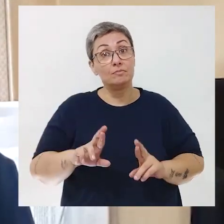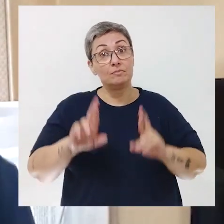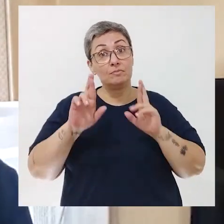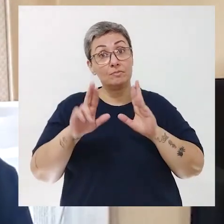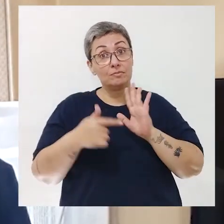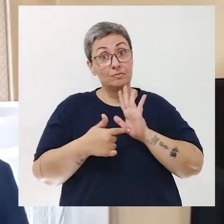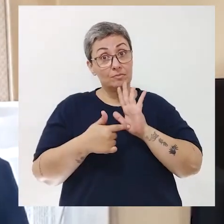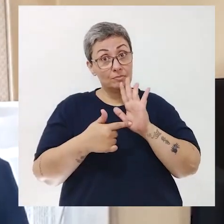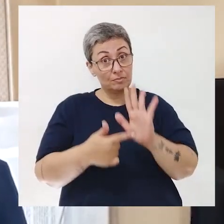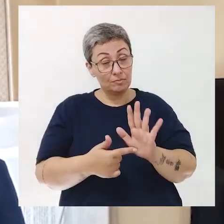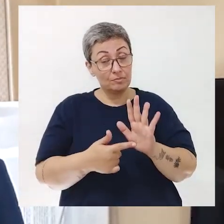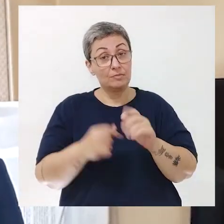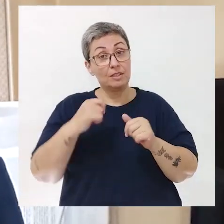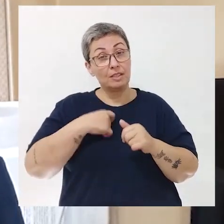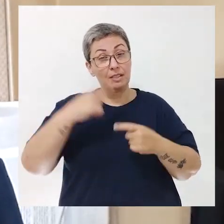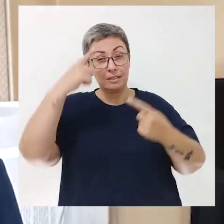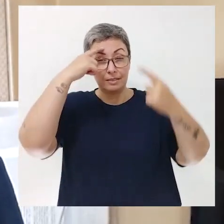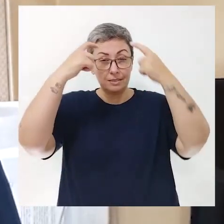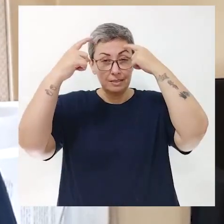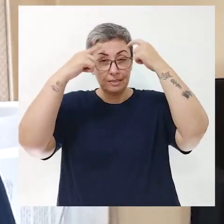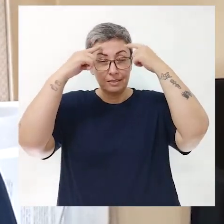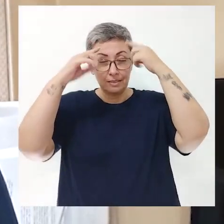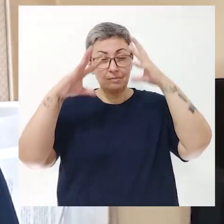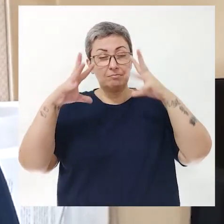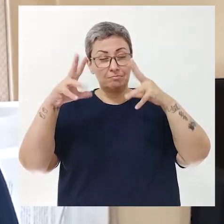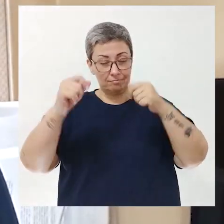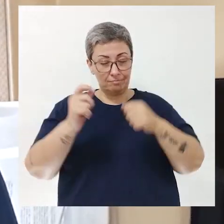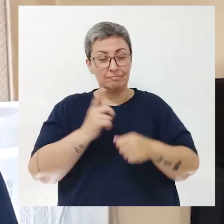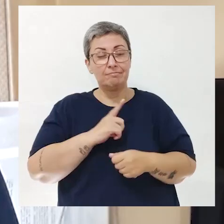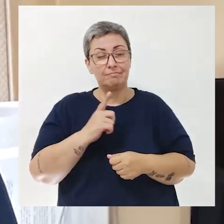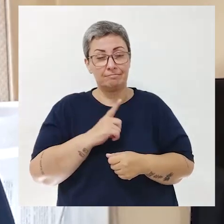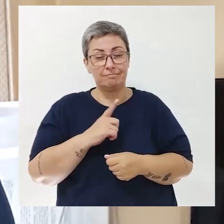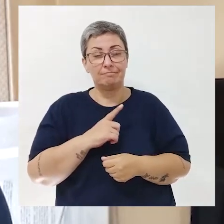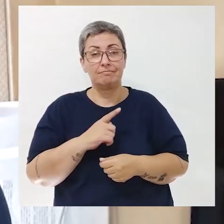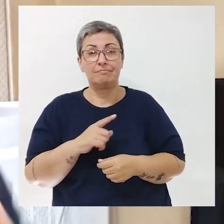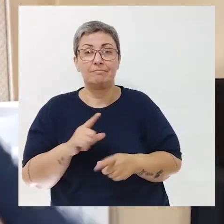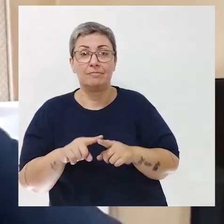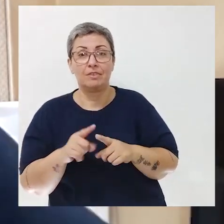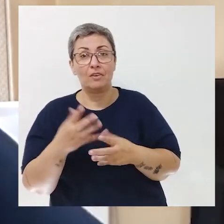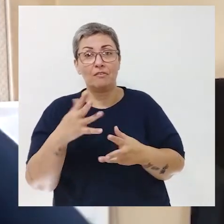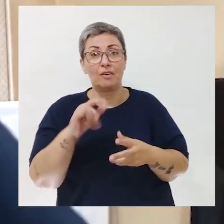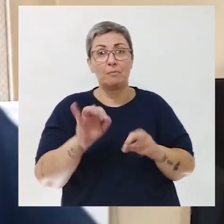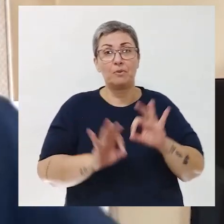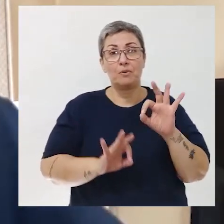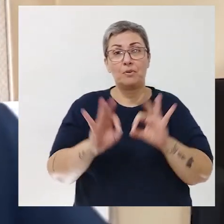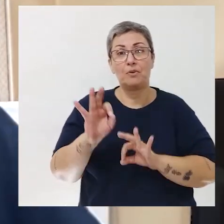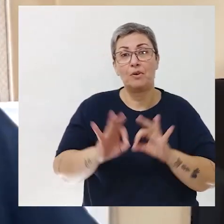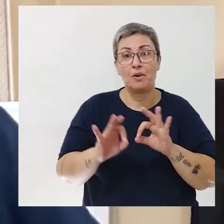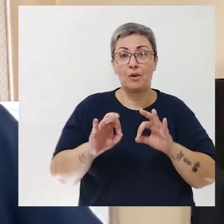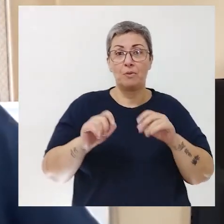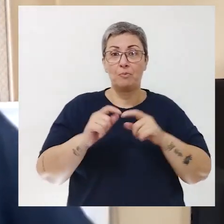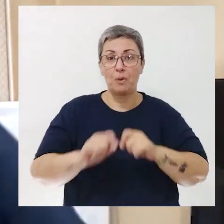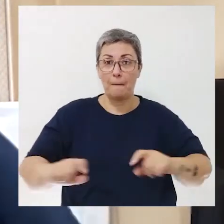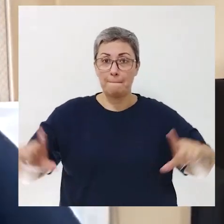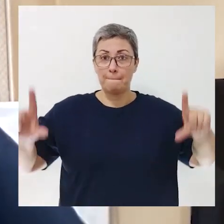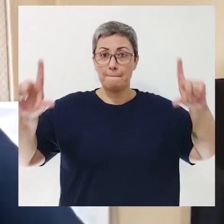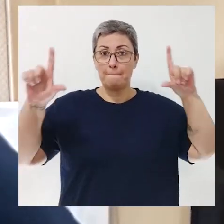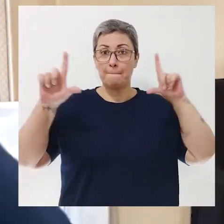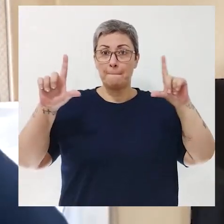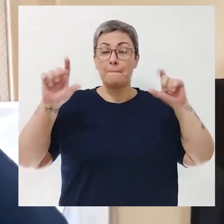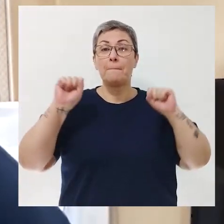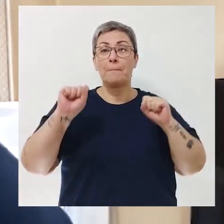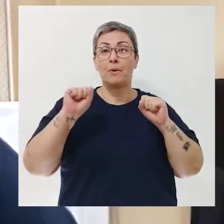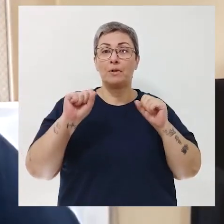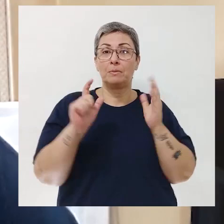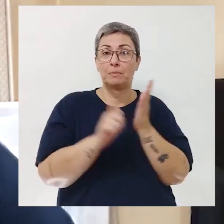que vocês mostrem essa criatividade que eu sei que vocês têm. Vamos elaborar um cartaz. Esse cartaz pode